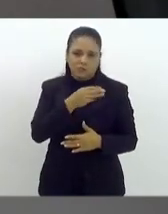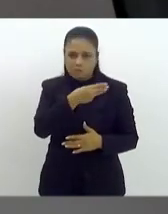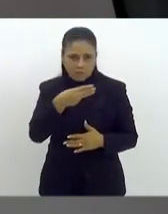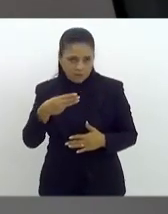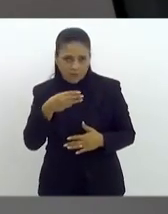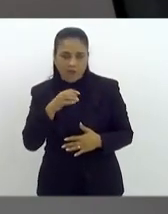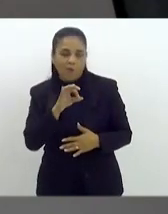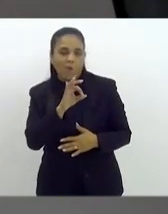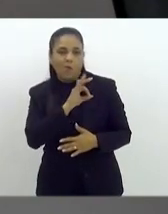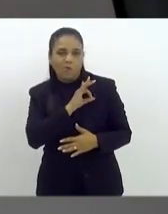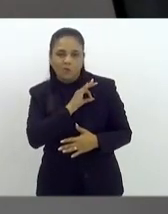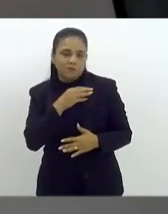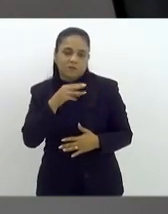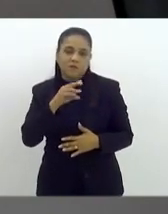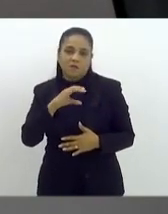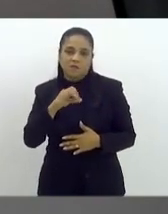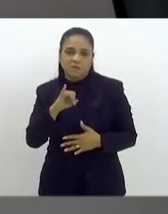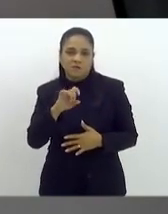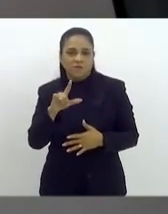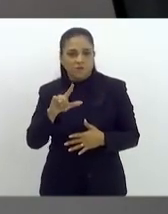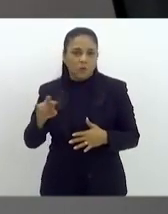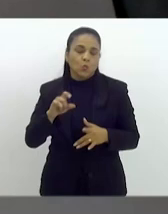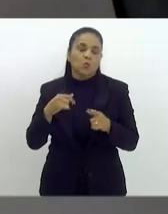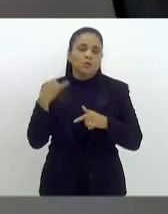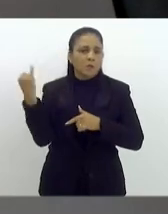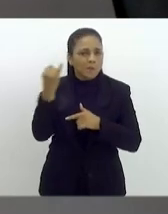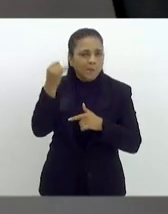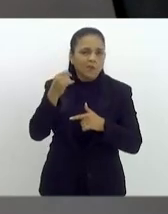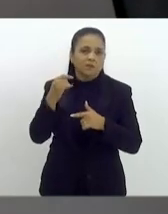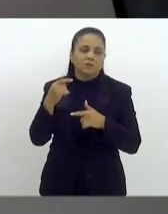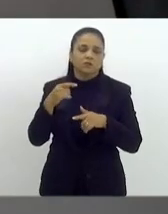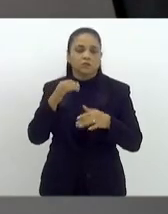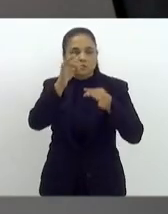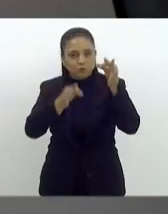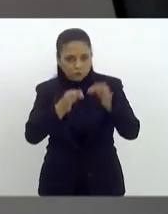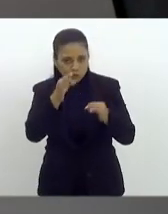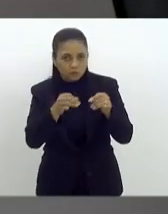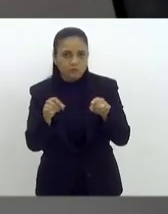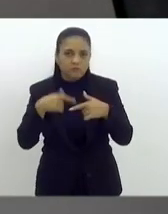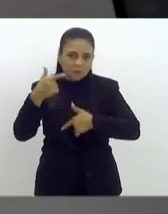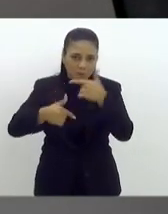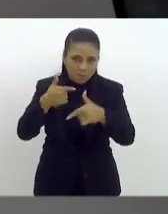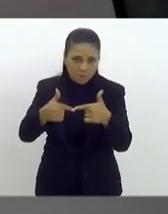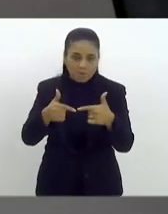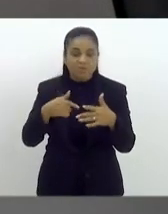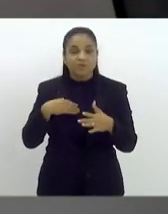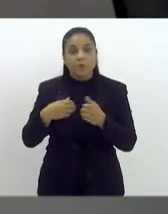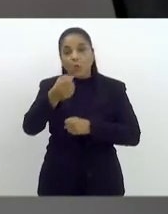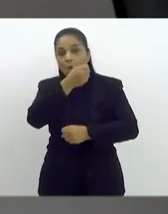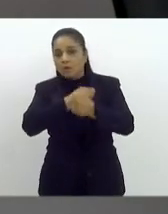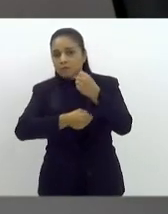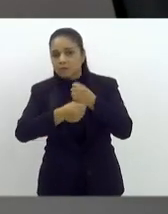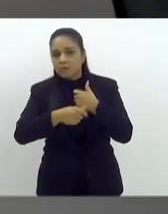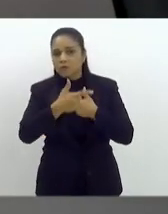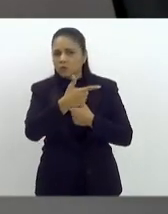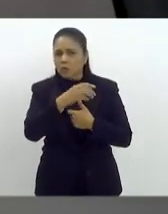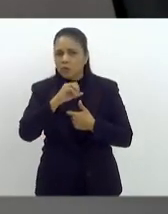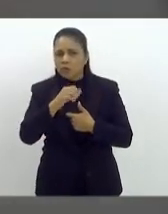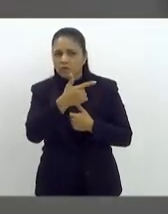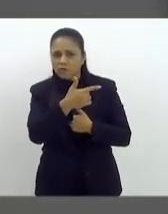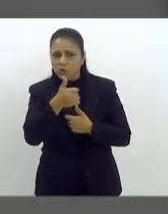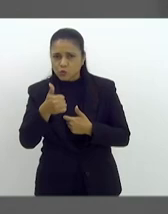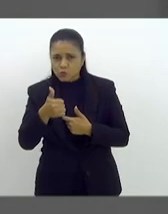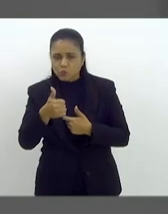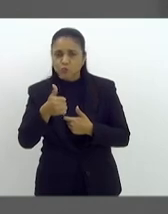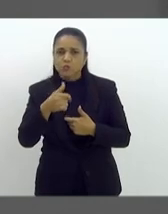como do Judiciário pode passar por favor Nossa então o ano passa no ano de 2021 nós